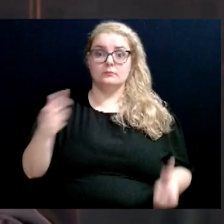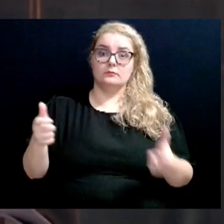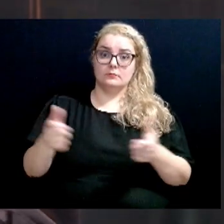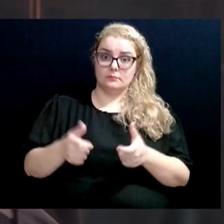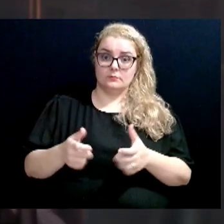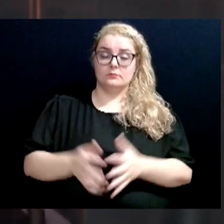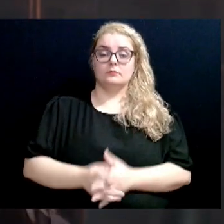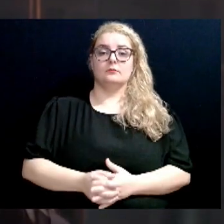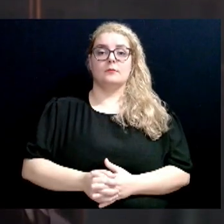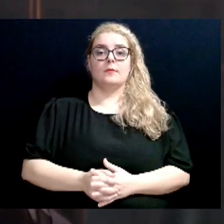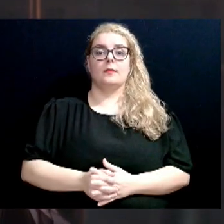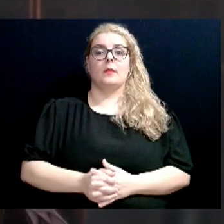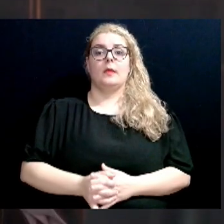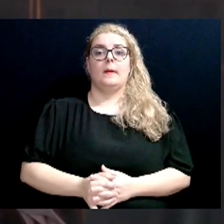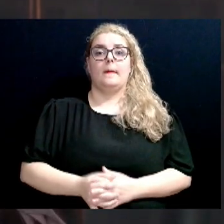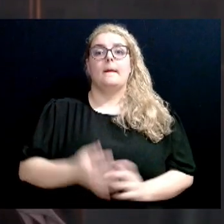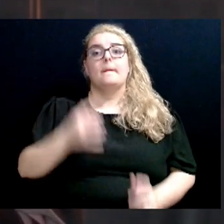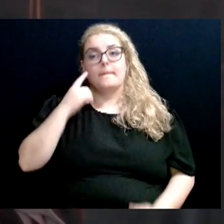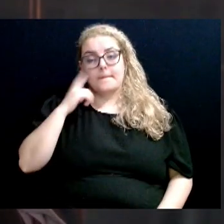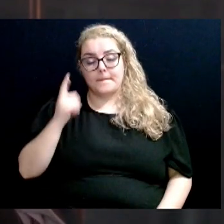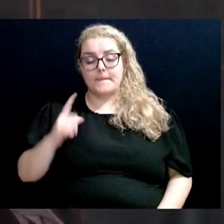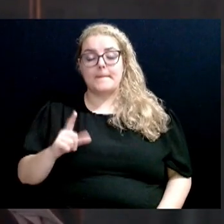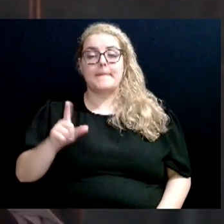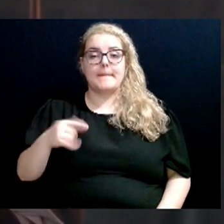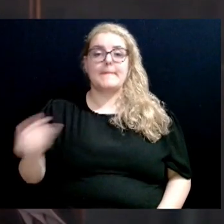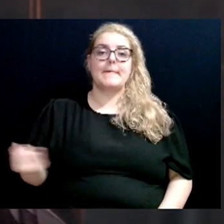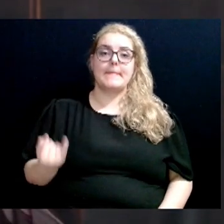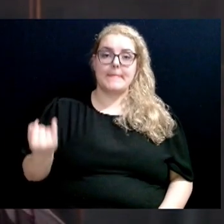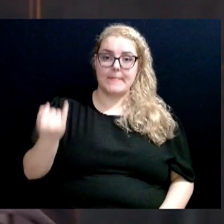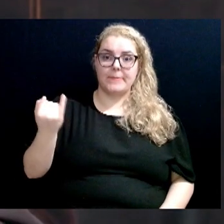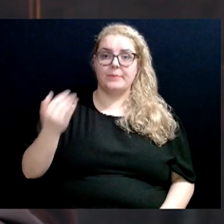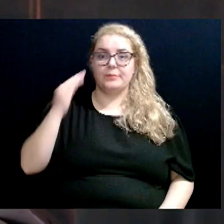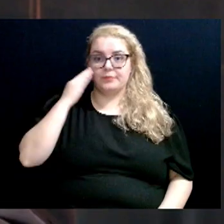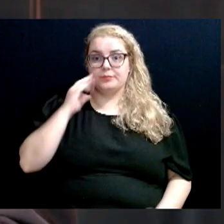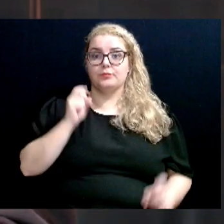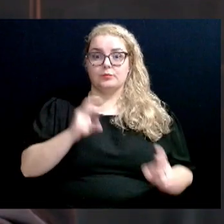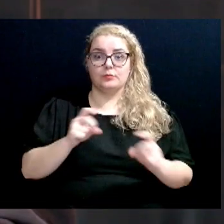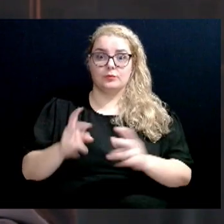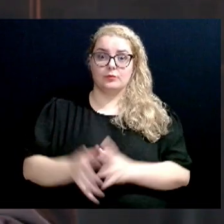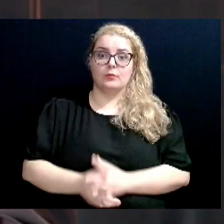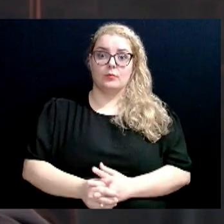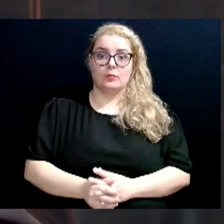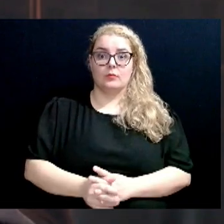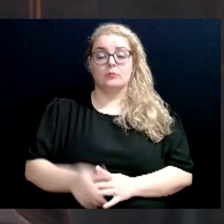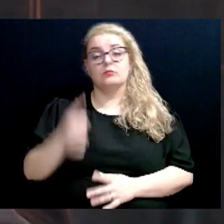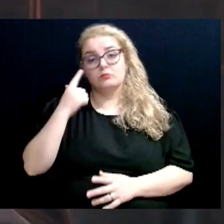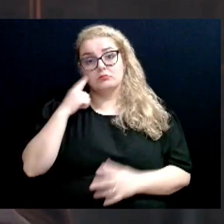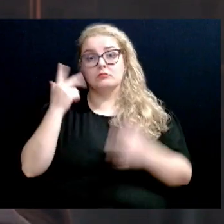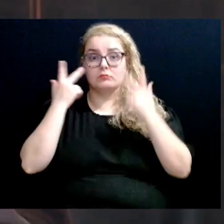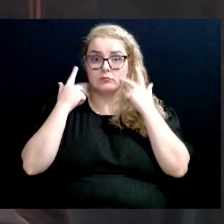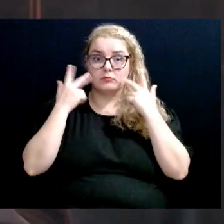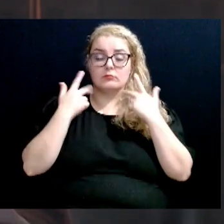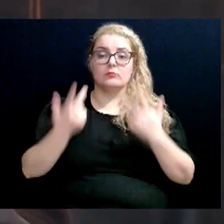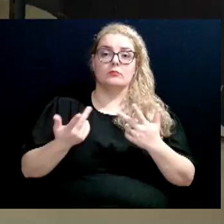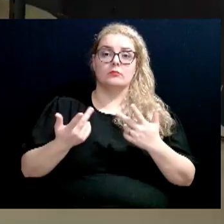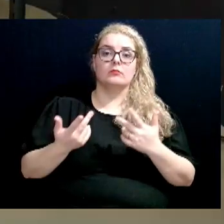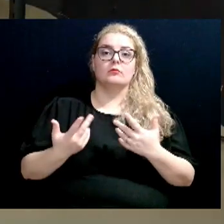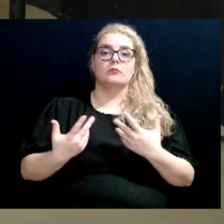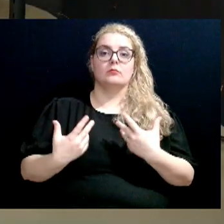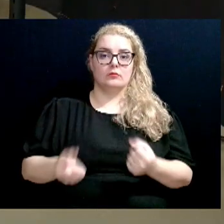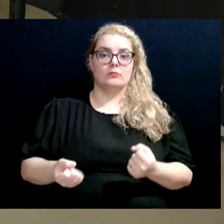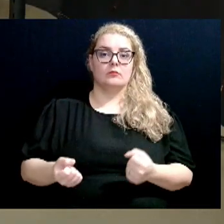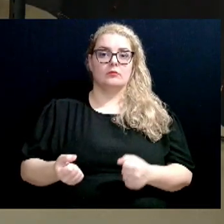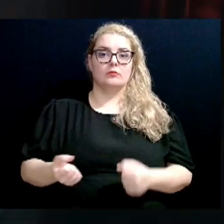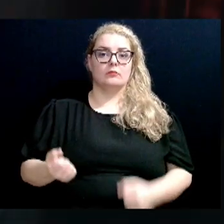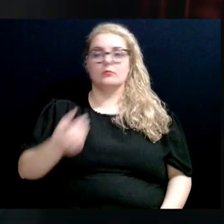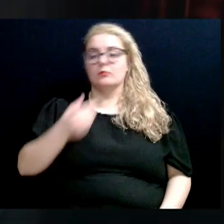Então, claro, é importante entender aquilo, né, que se vende, mas geralmente ele pode ser consumido por ambos os sexos. Mas